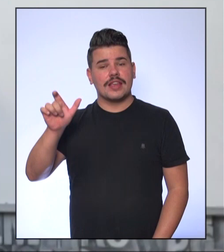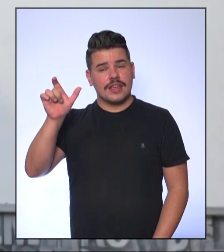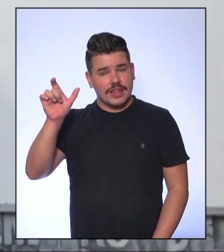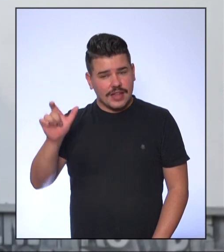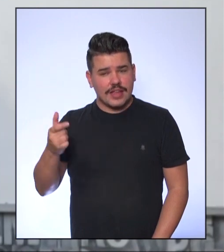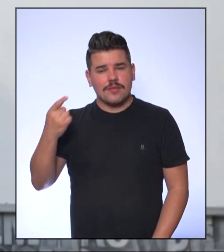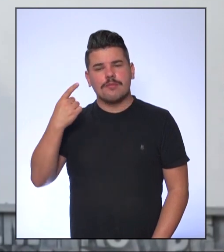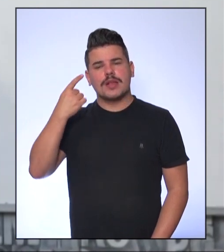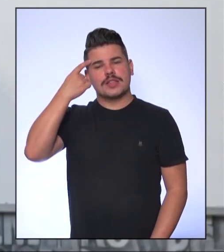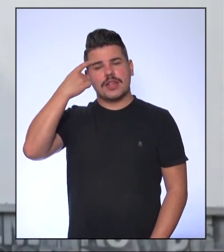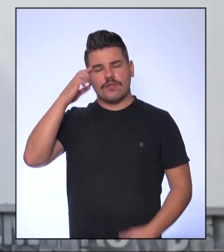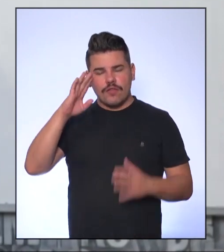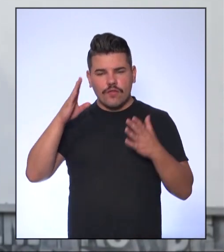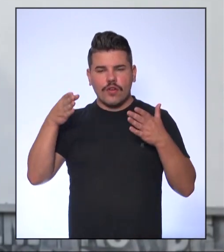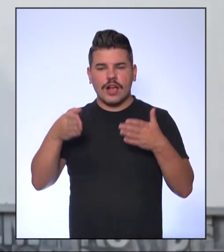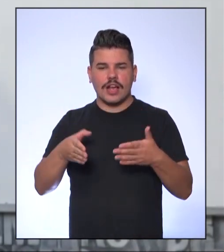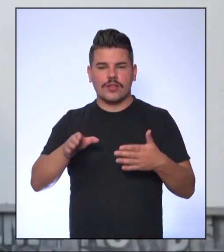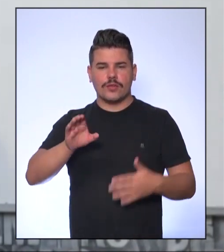do empirismo.